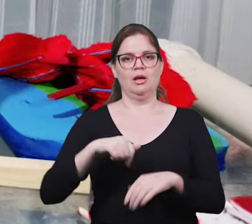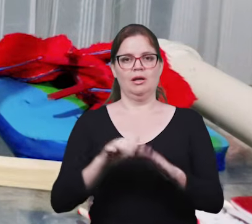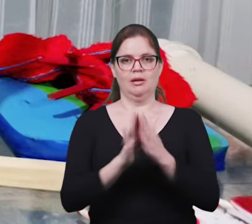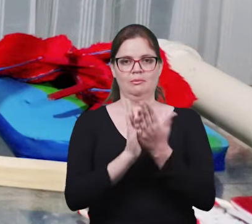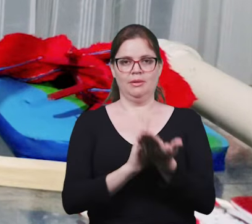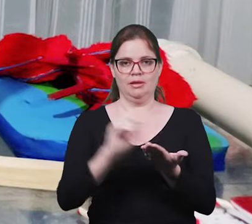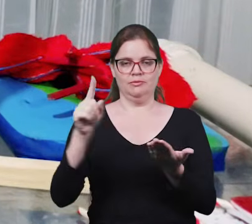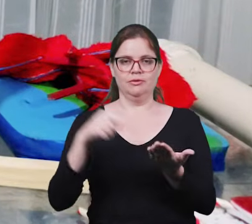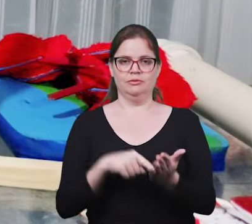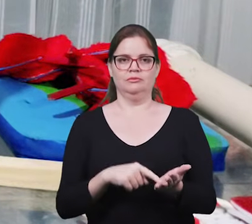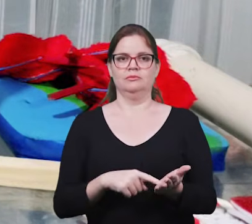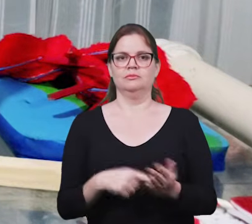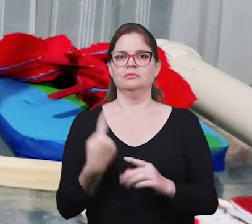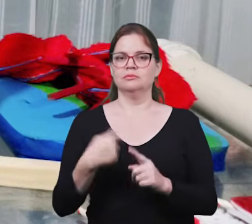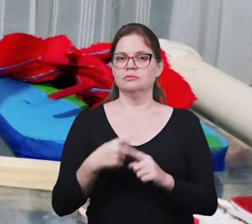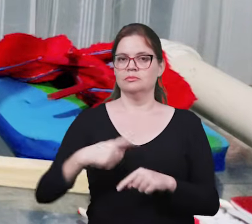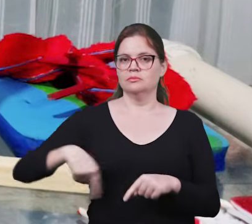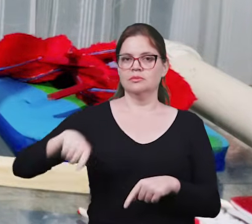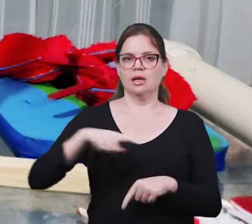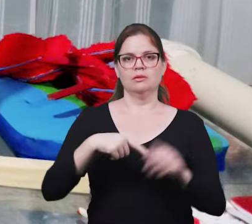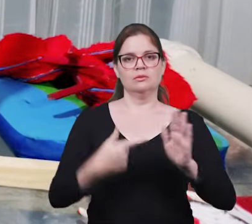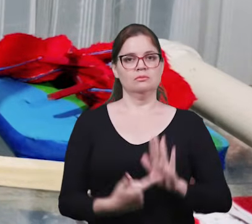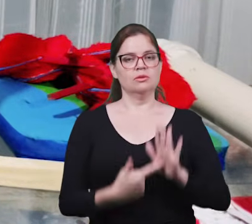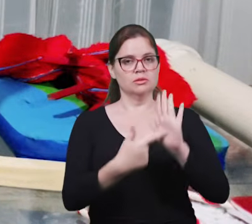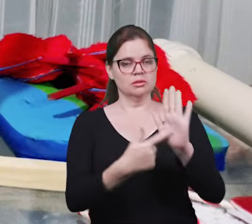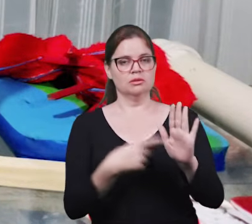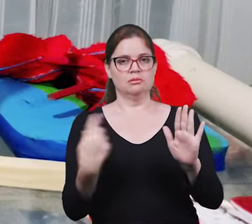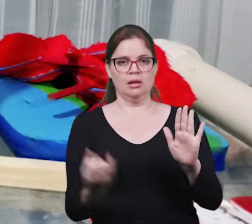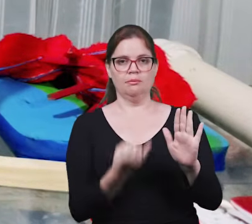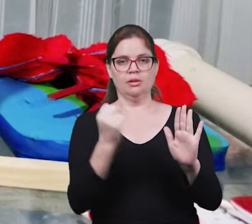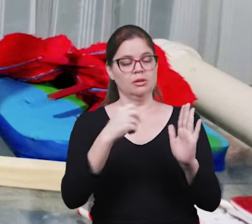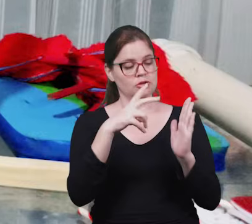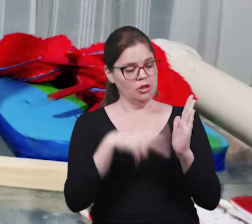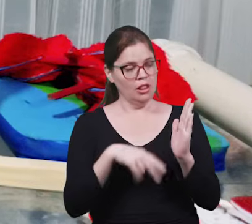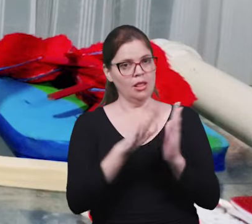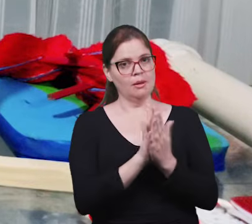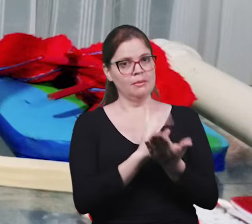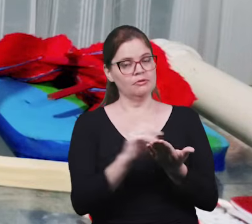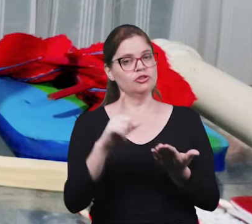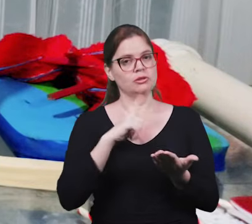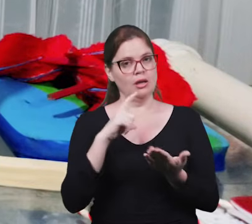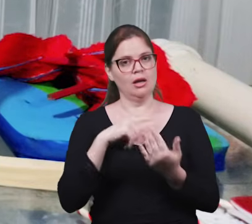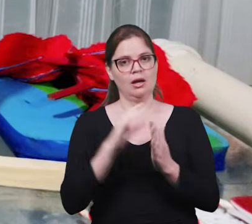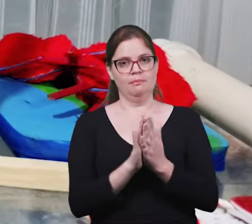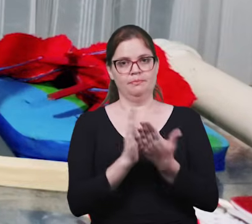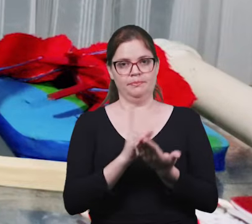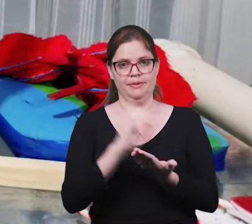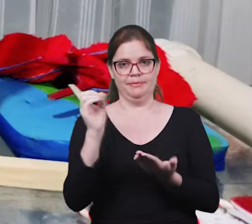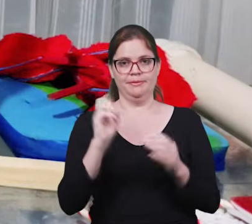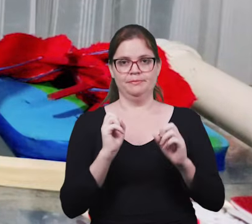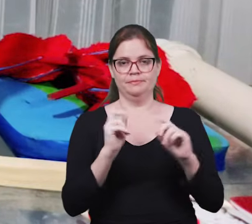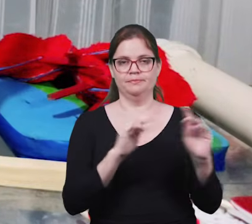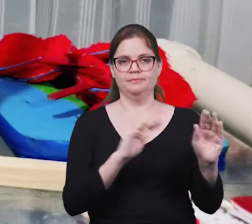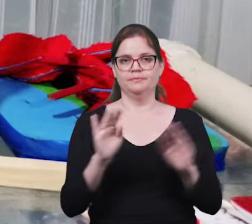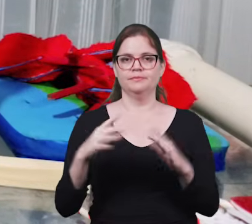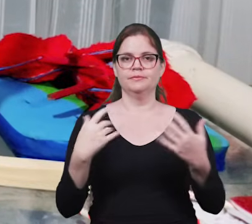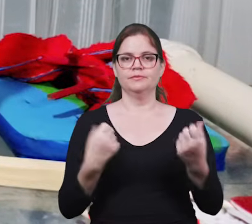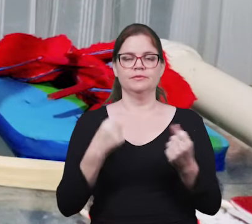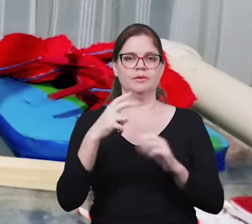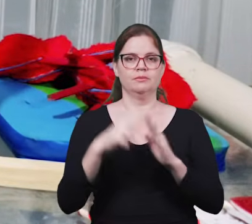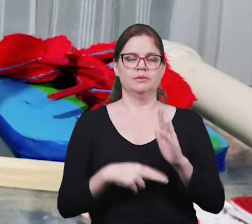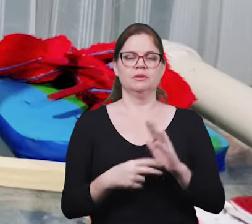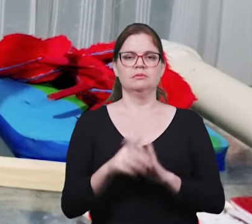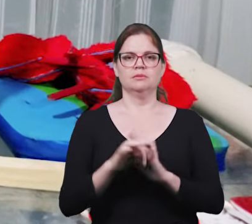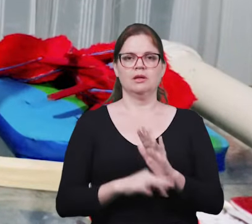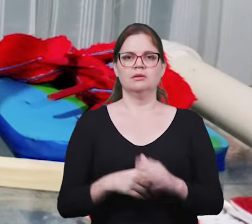palavra, poder trabalhar com essas crianças, mostrando a importância da palavra de Deus. Então nós vamos ler o texto que está